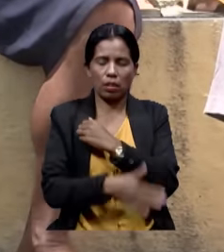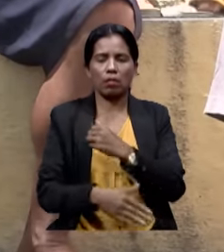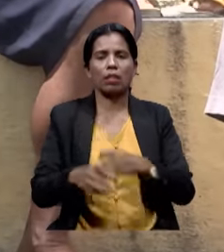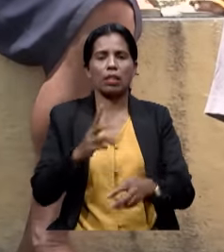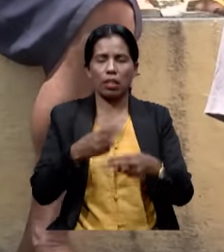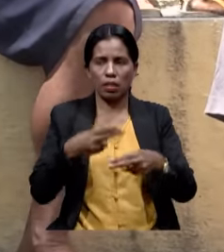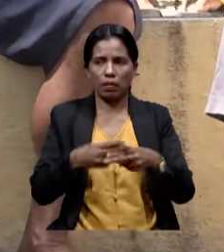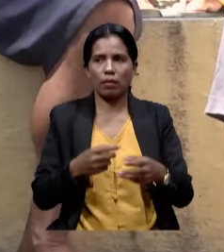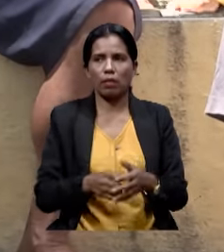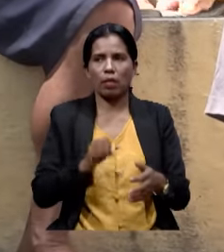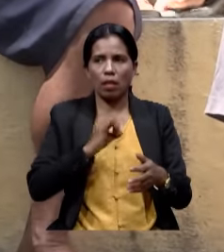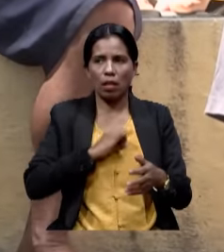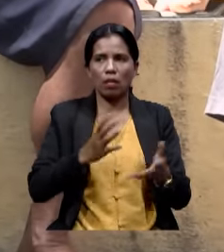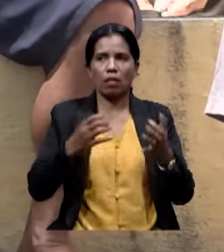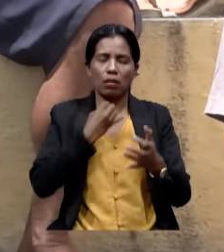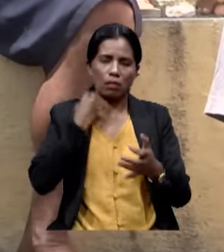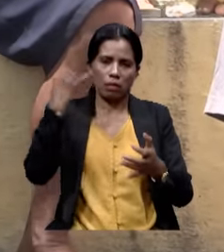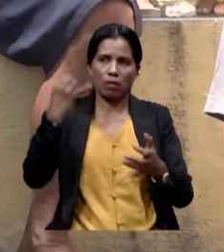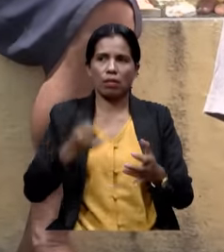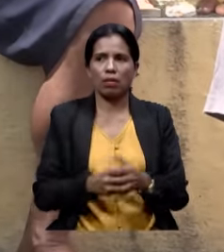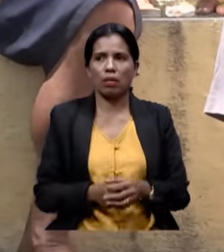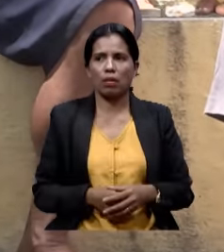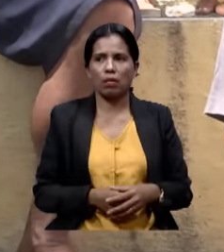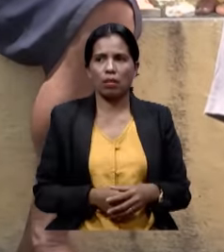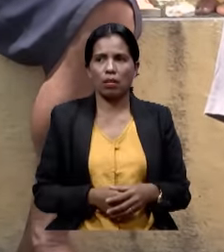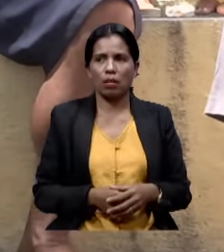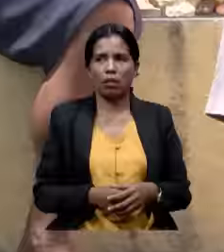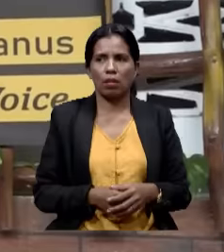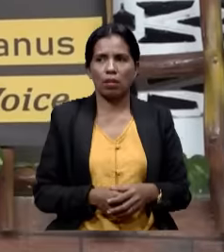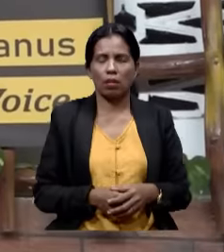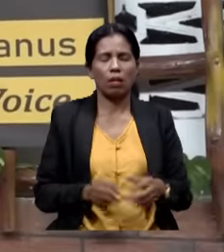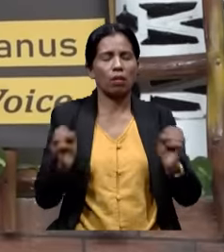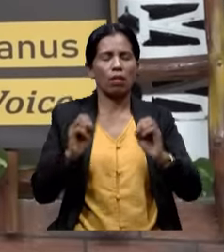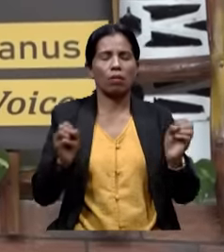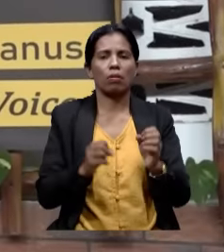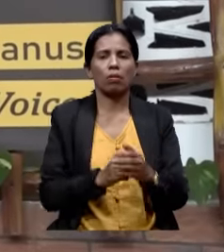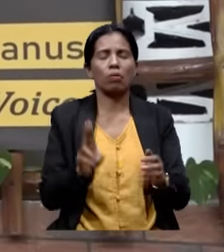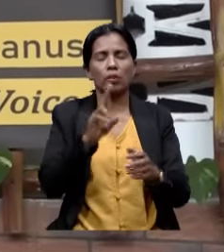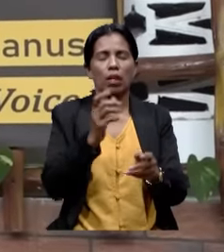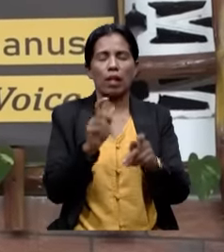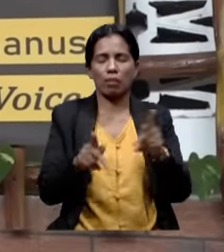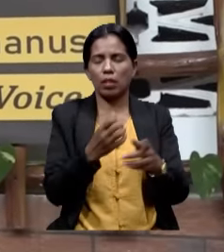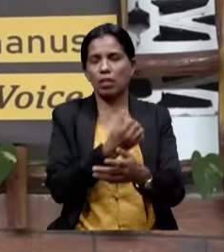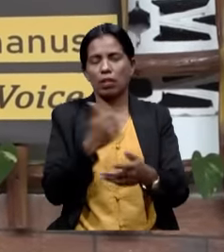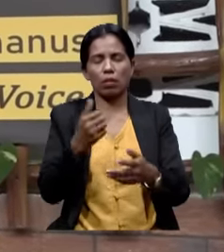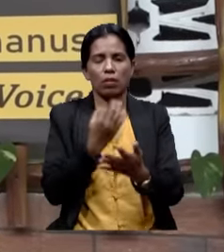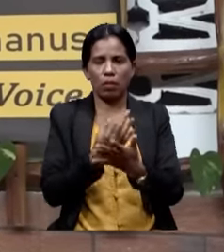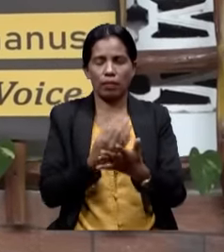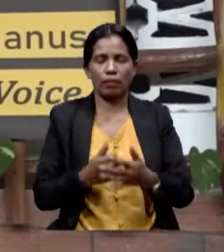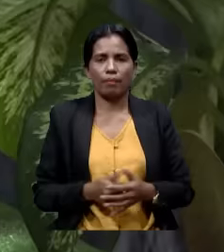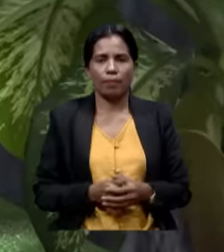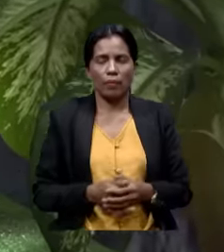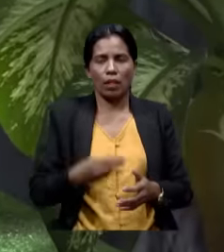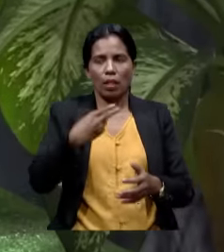kini fatih, walaupun saya kau kata anda, kalau kau be, gua saya mesti lupa be, kosar be. E sobre o diretor executivo da Associação